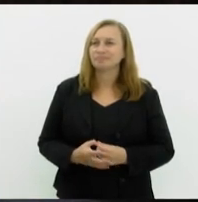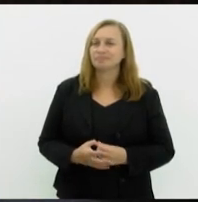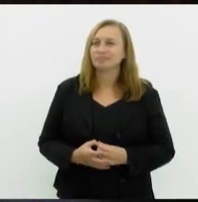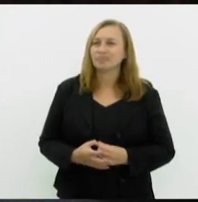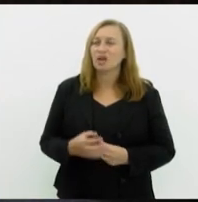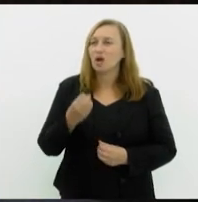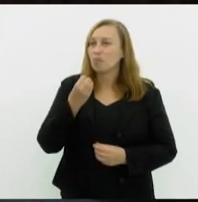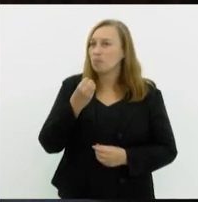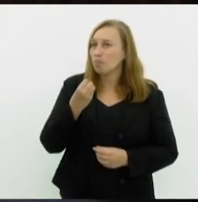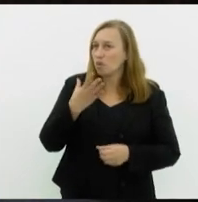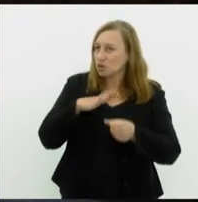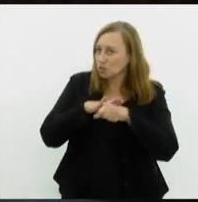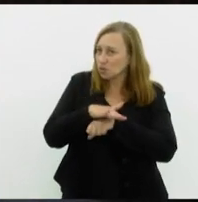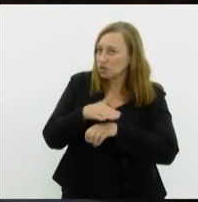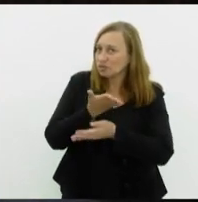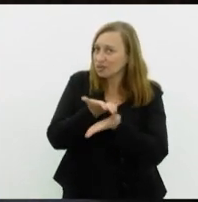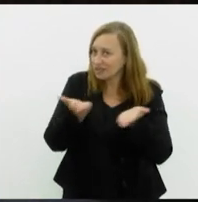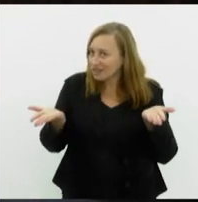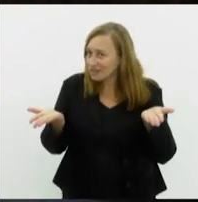Olá, boa noite a todos vocês.